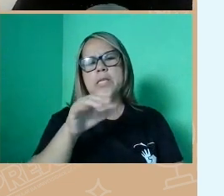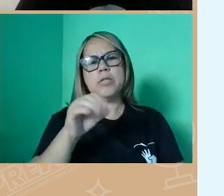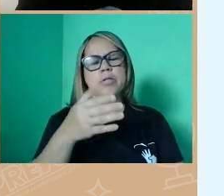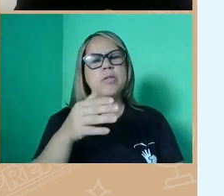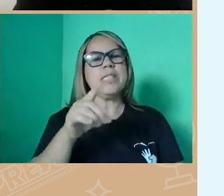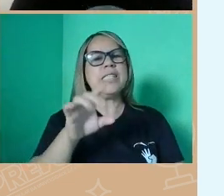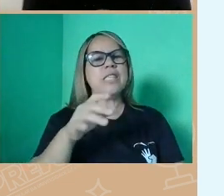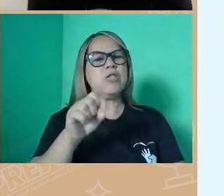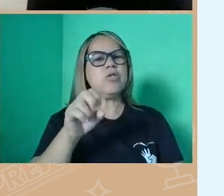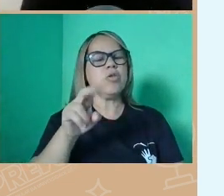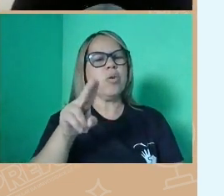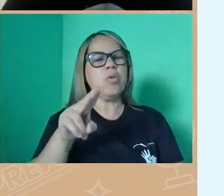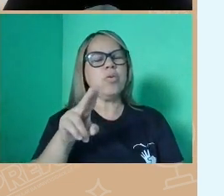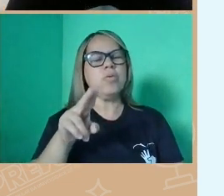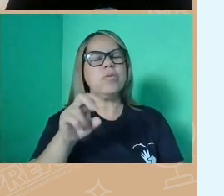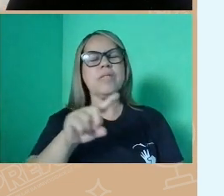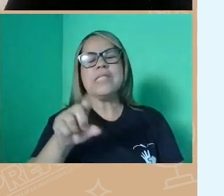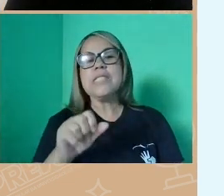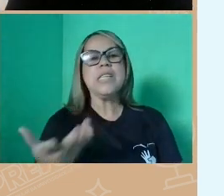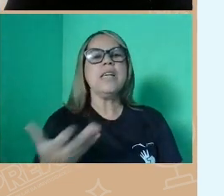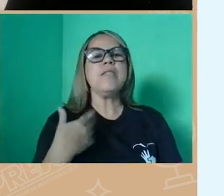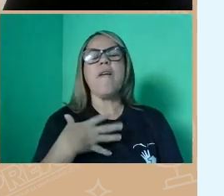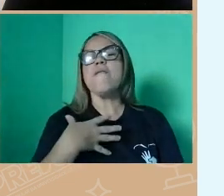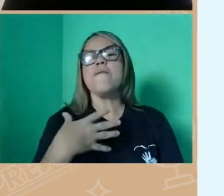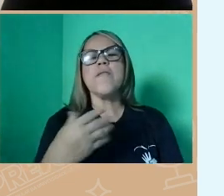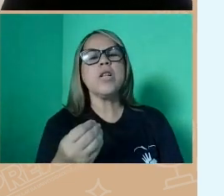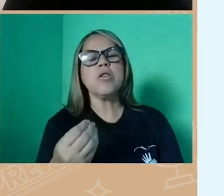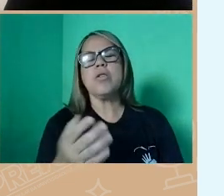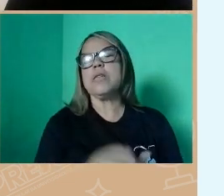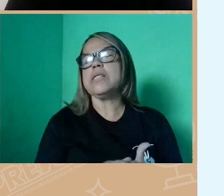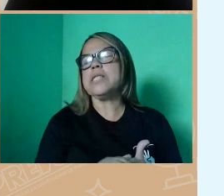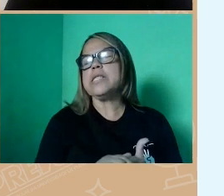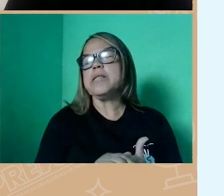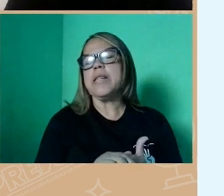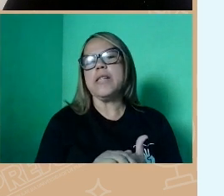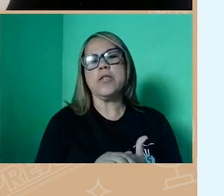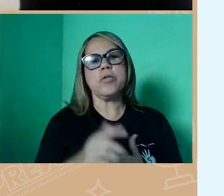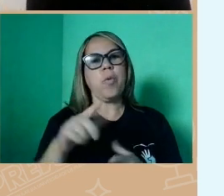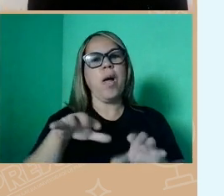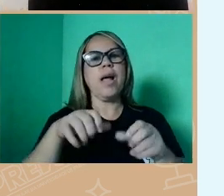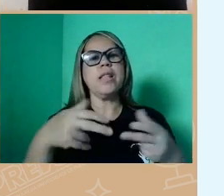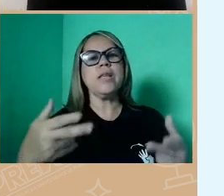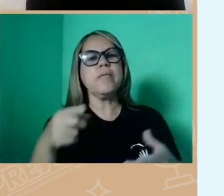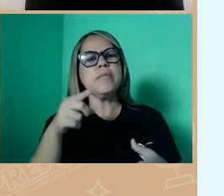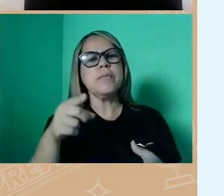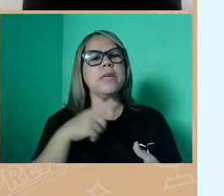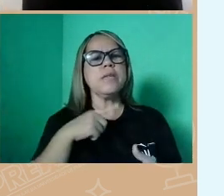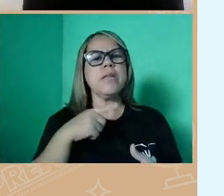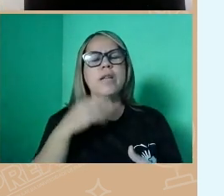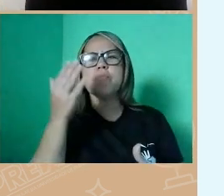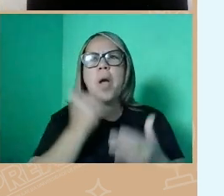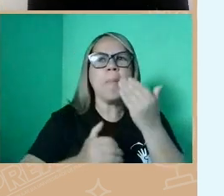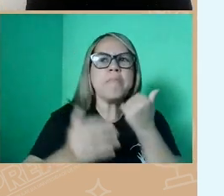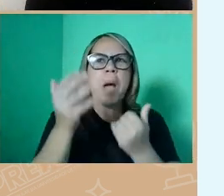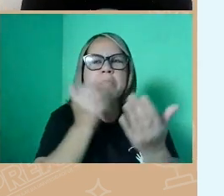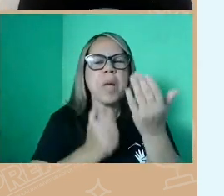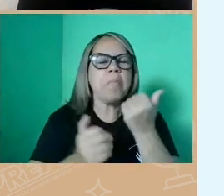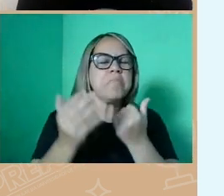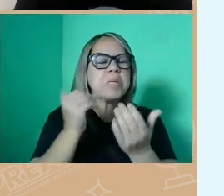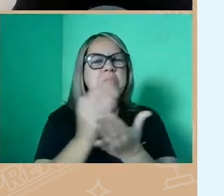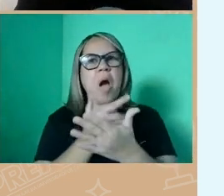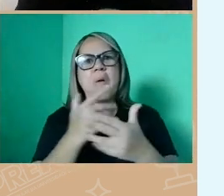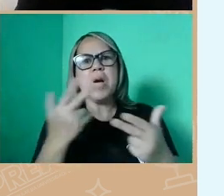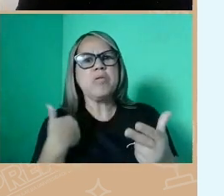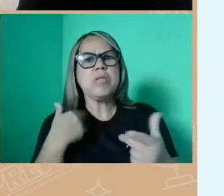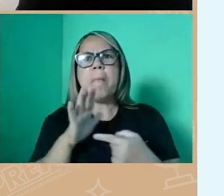o dinossaurozinho, filhote de dinossauro, e aí nós temos, né, Crunch Crunch, Horácio está comendo alguma coisa e